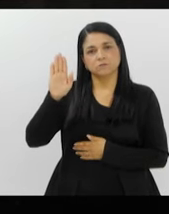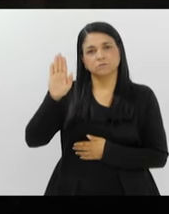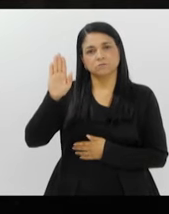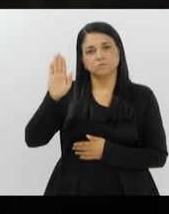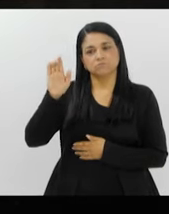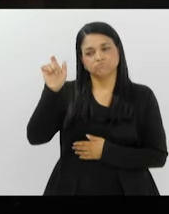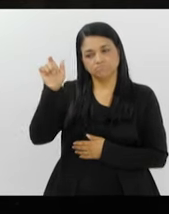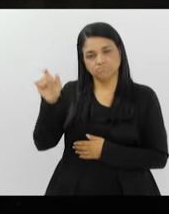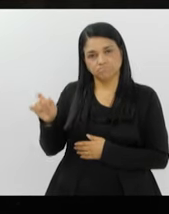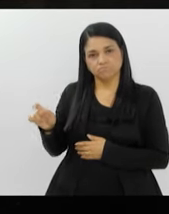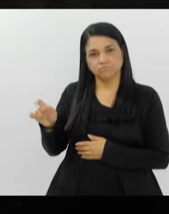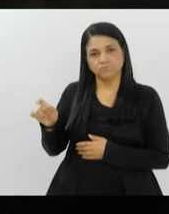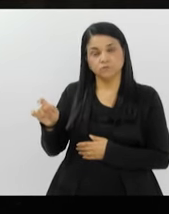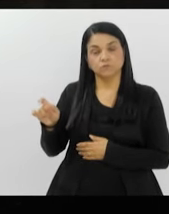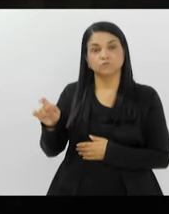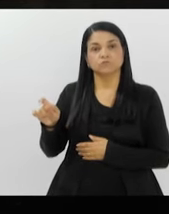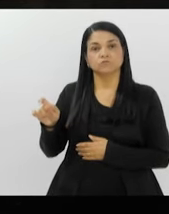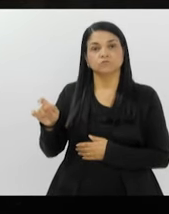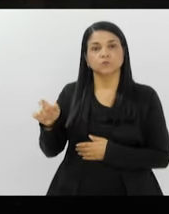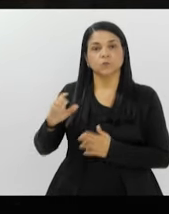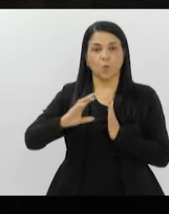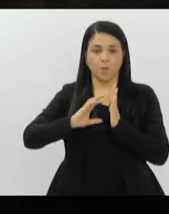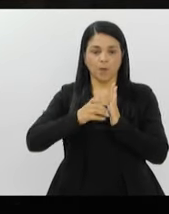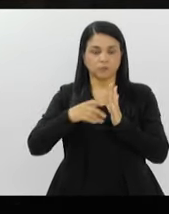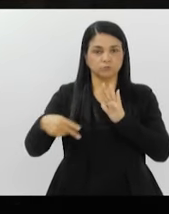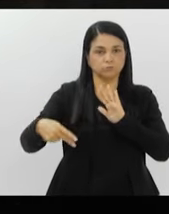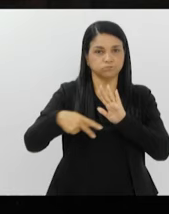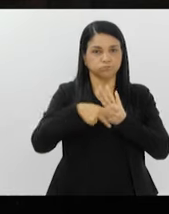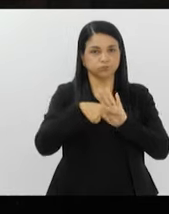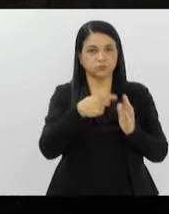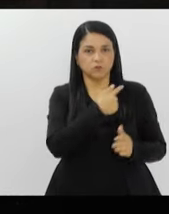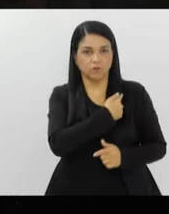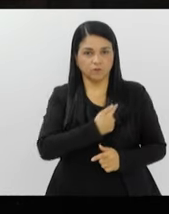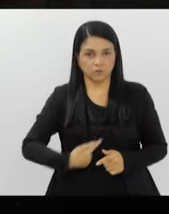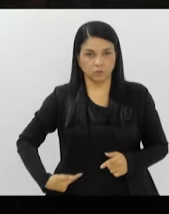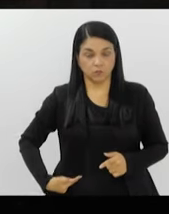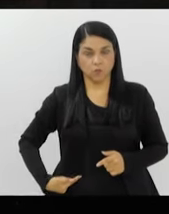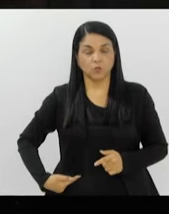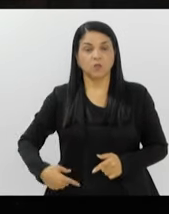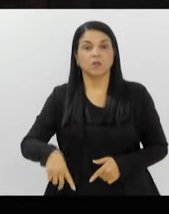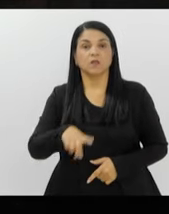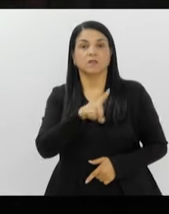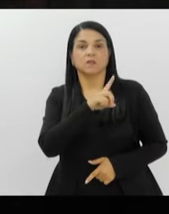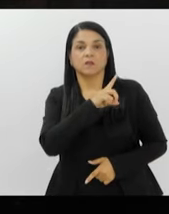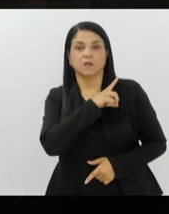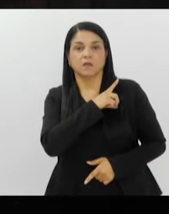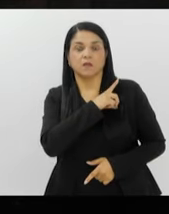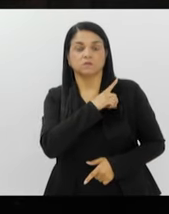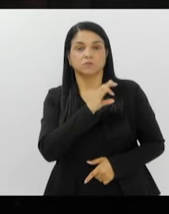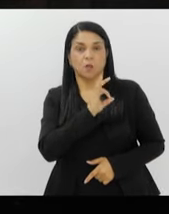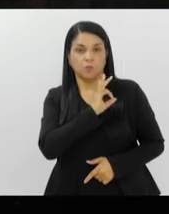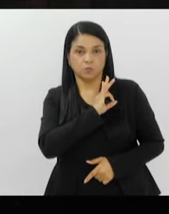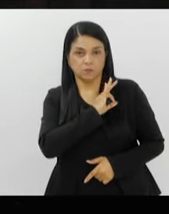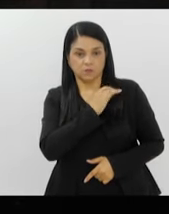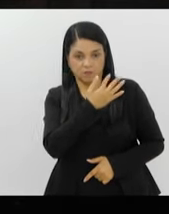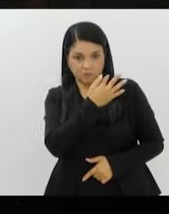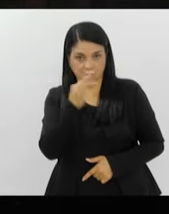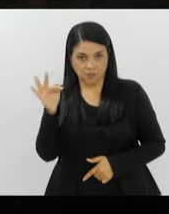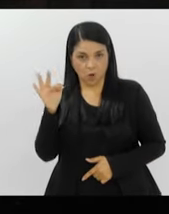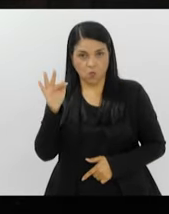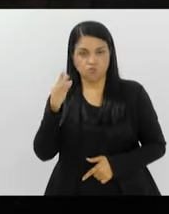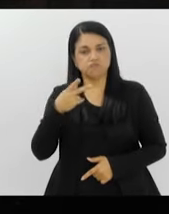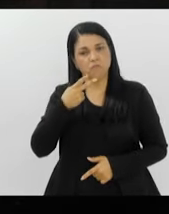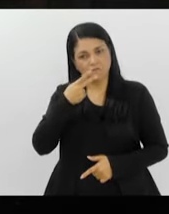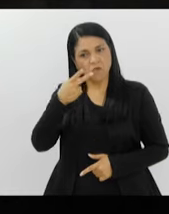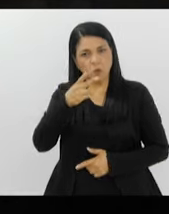candidato do governador delegado da polícia federal afirma na campanha